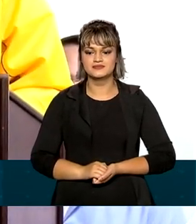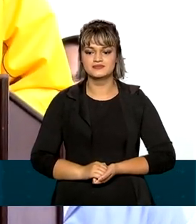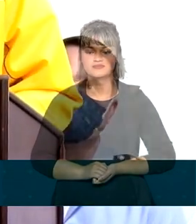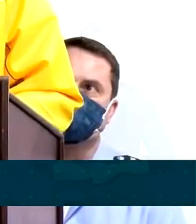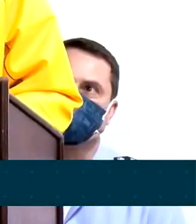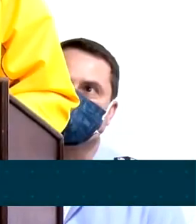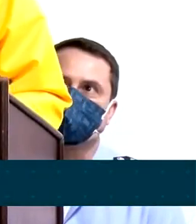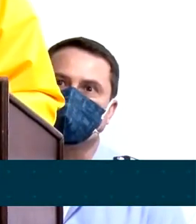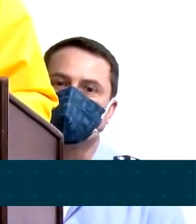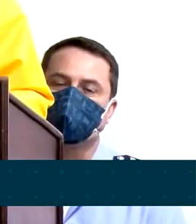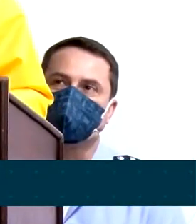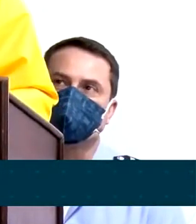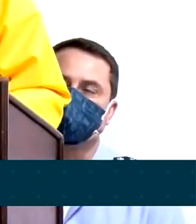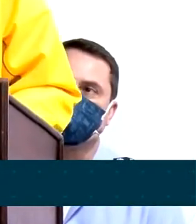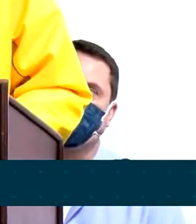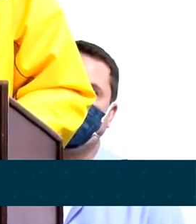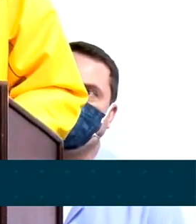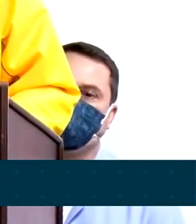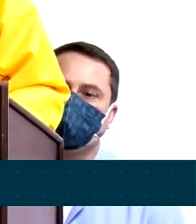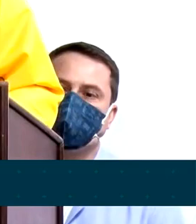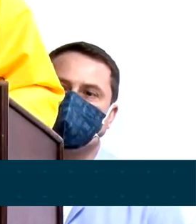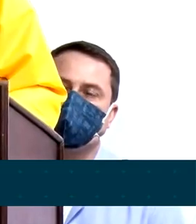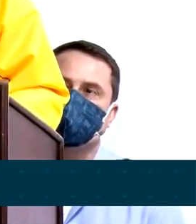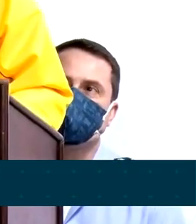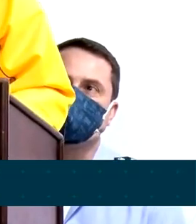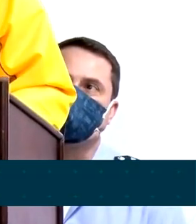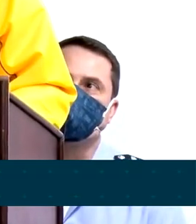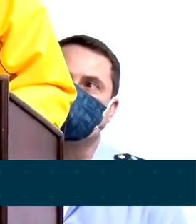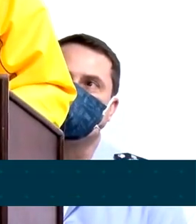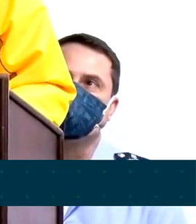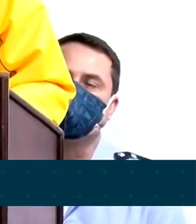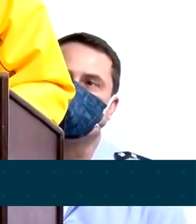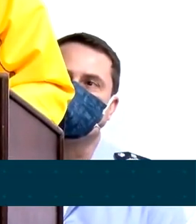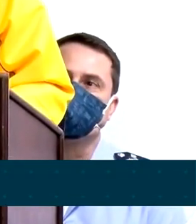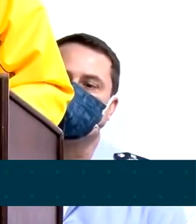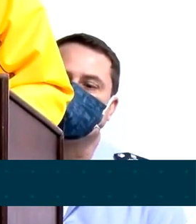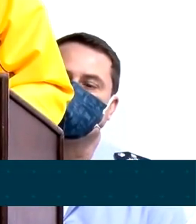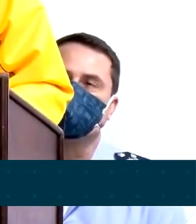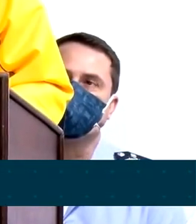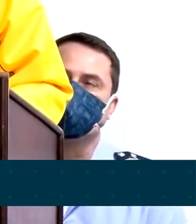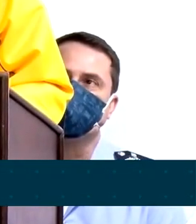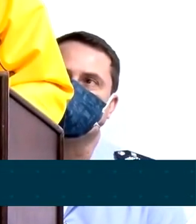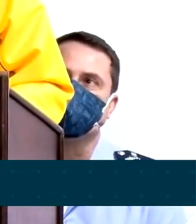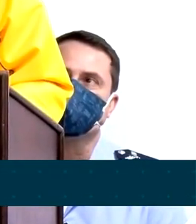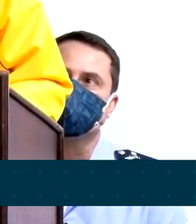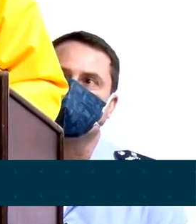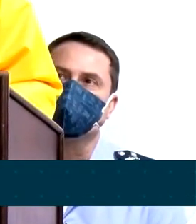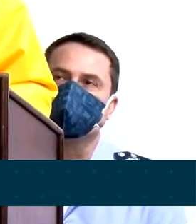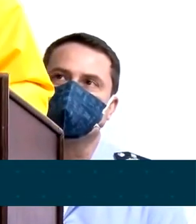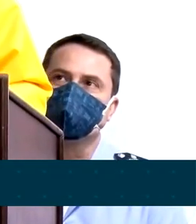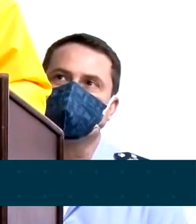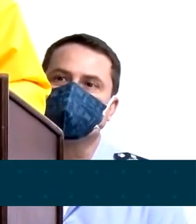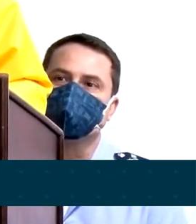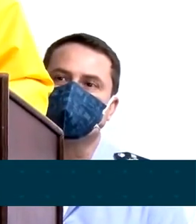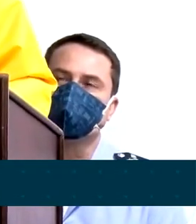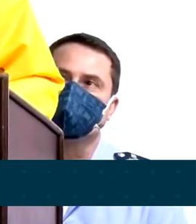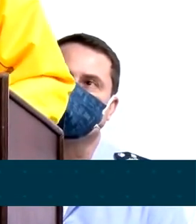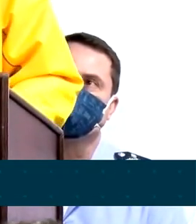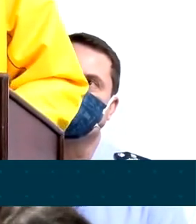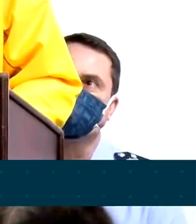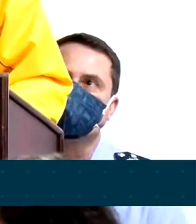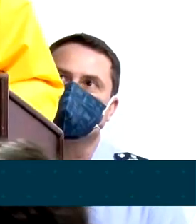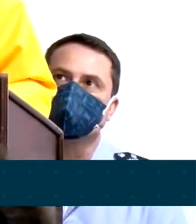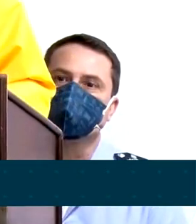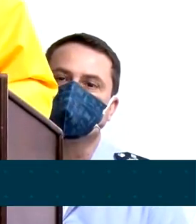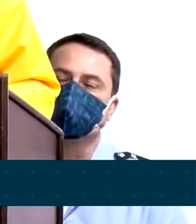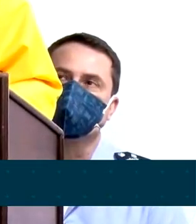que no fundo promove mais ainda o nosso agronegócio e mostra que o Brasil está na